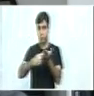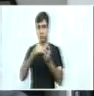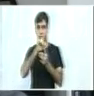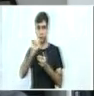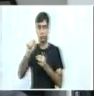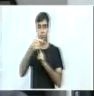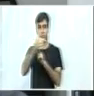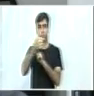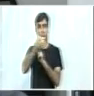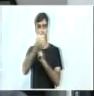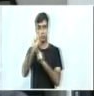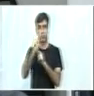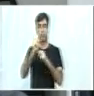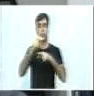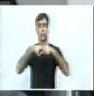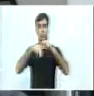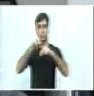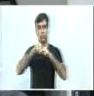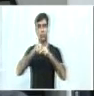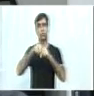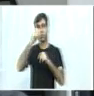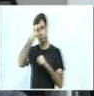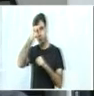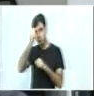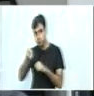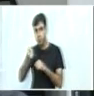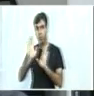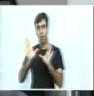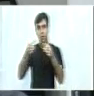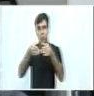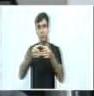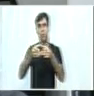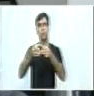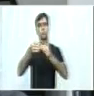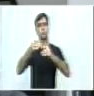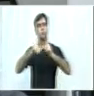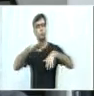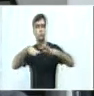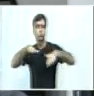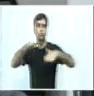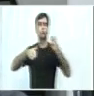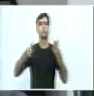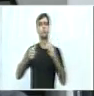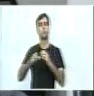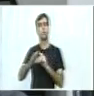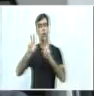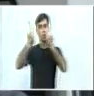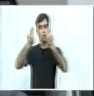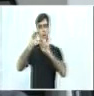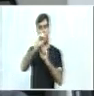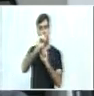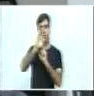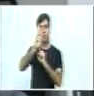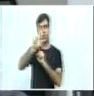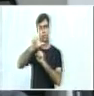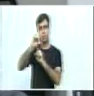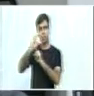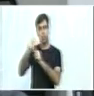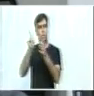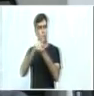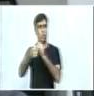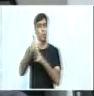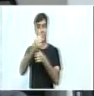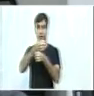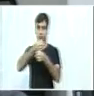dia 28 de junho ao grupo de percussão, o Bloco, pelos seus 10 anos de ações